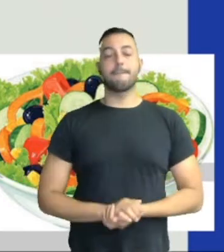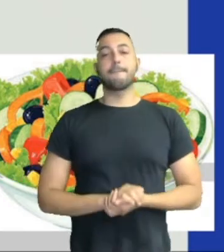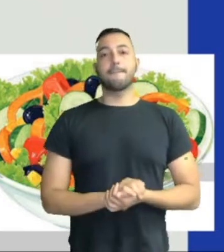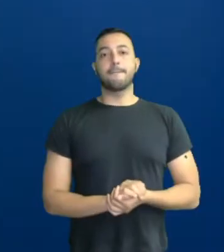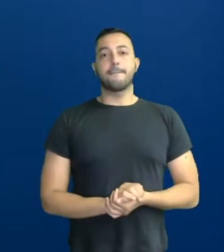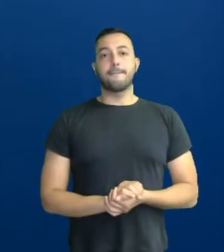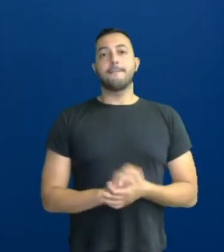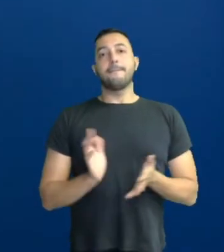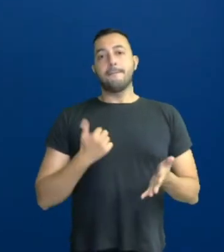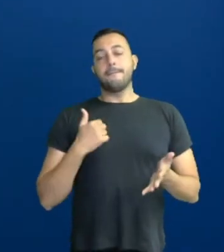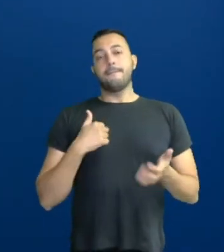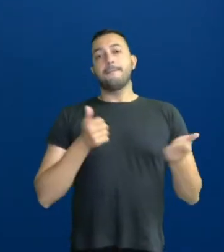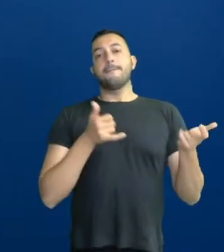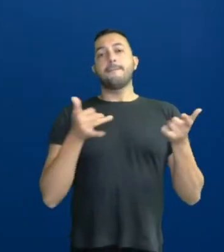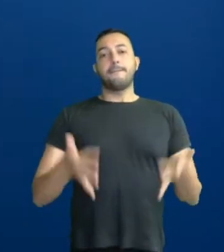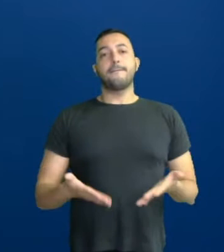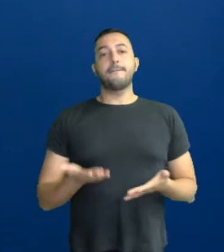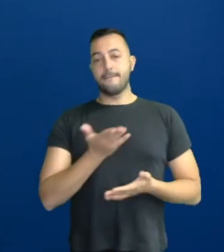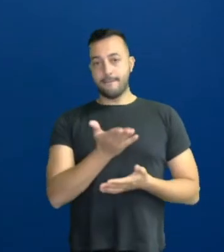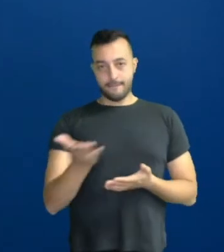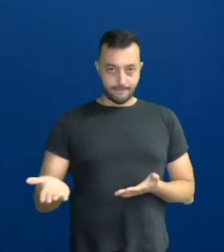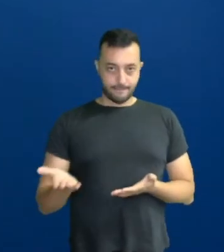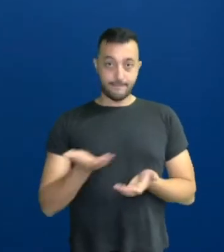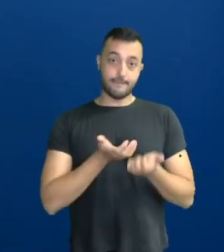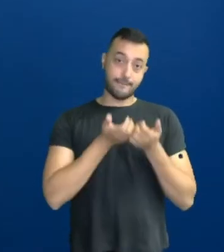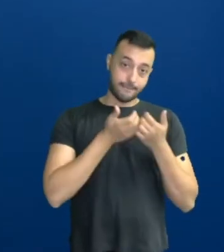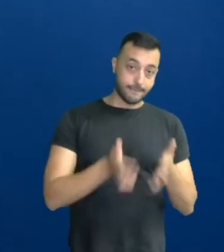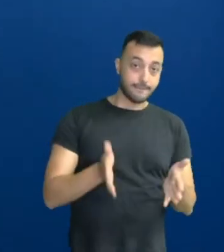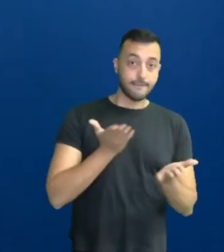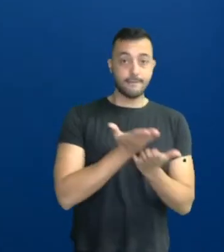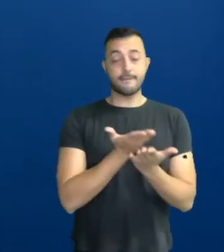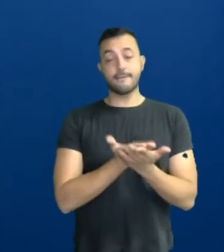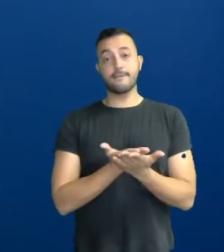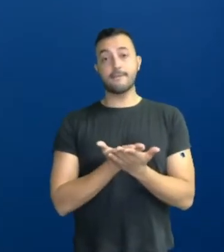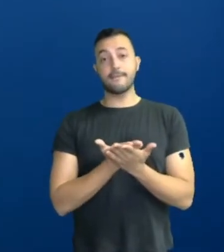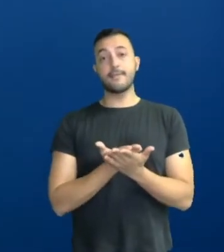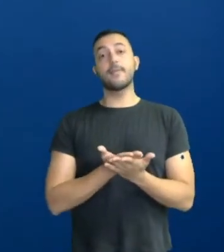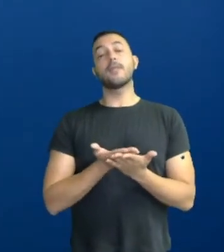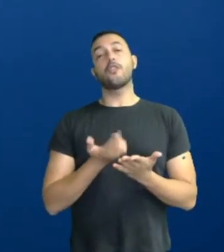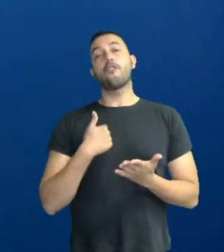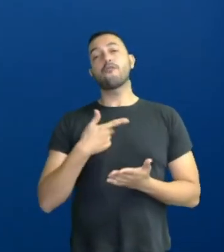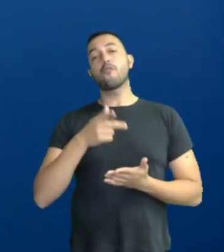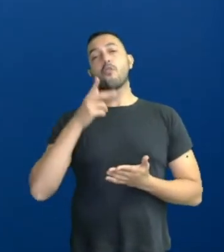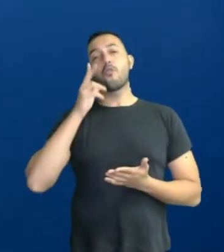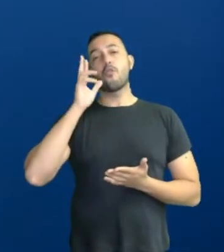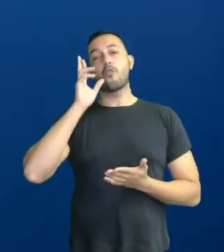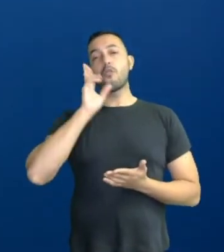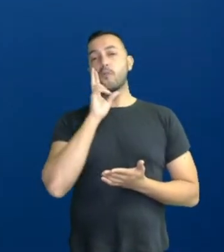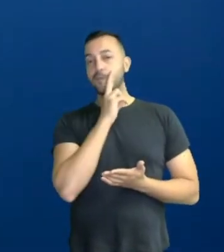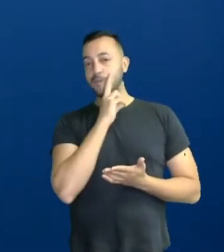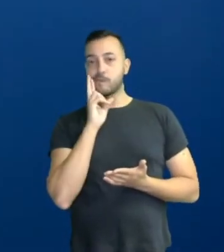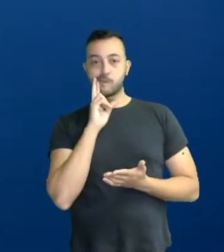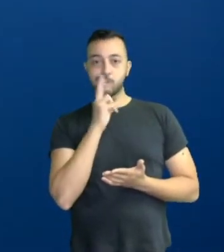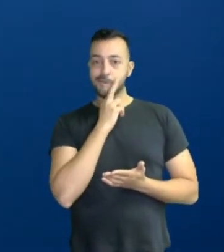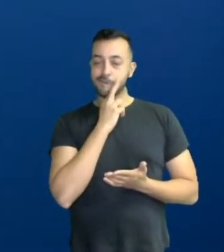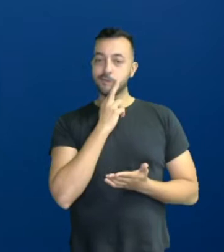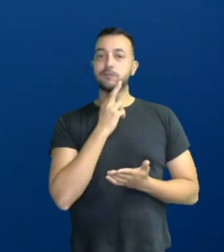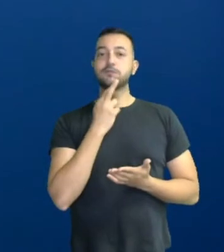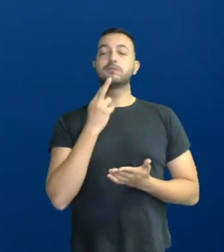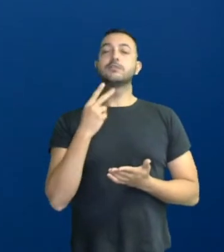Como eu tinha dito a vocês no começo da nossa aula, né? Quando a gente vai para um restaurante